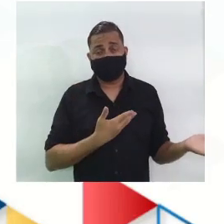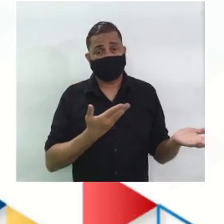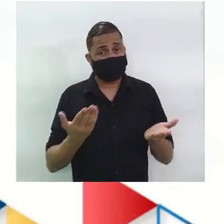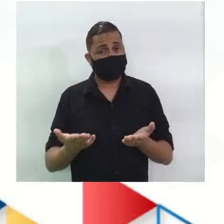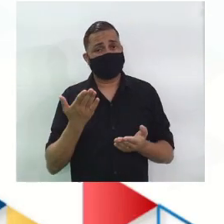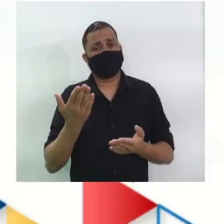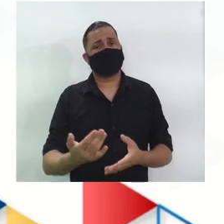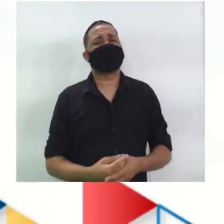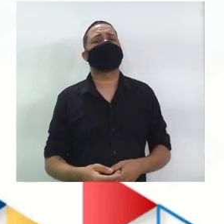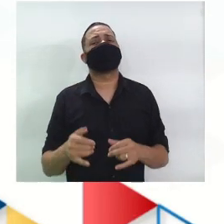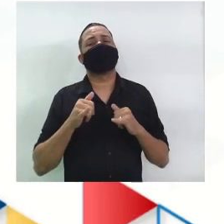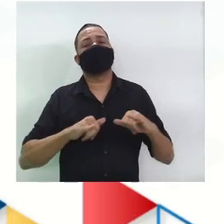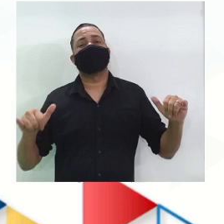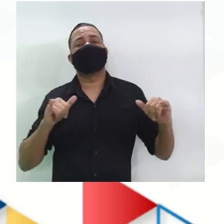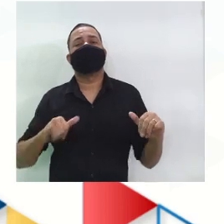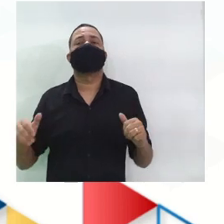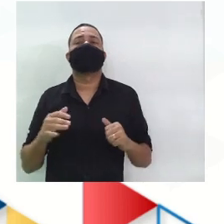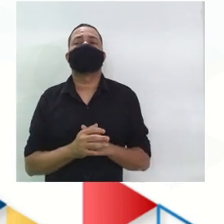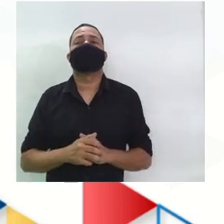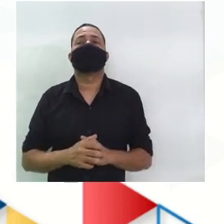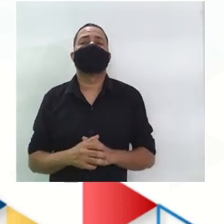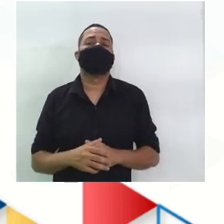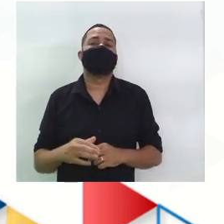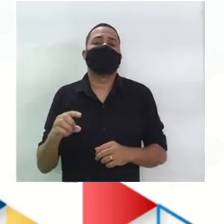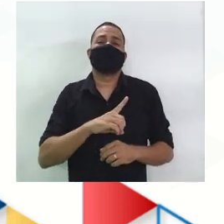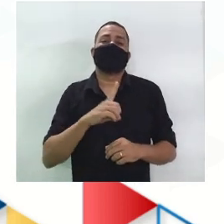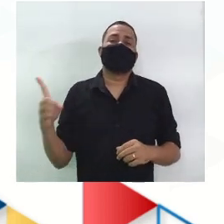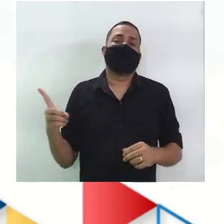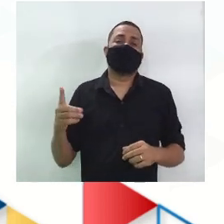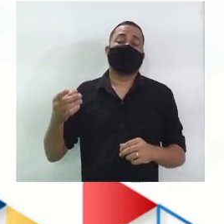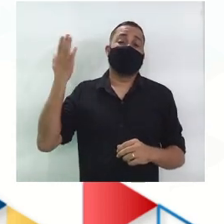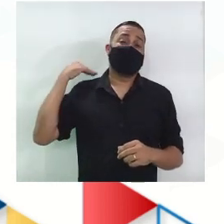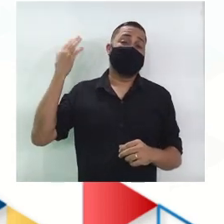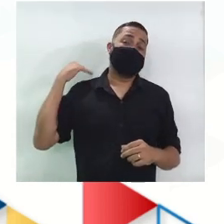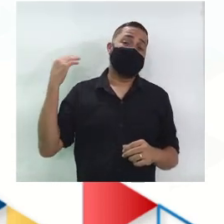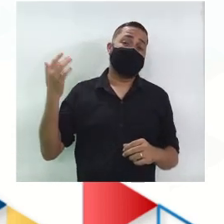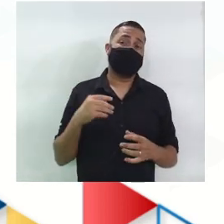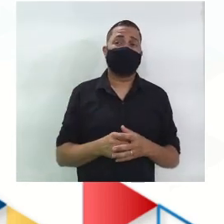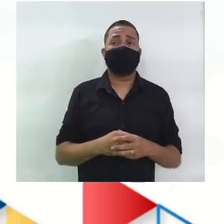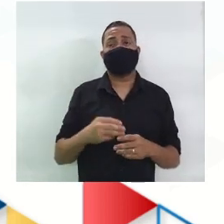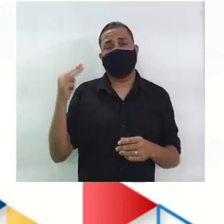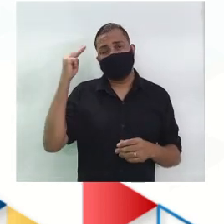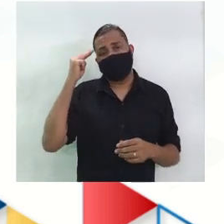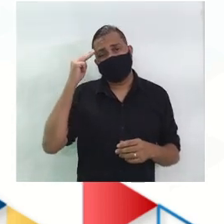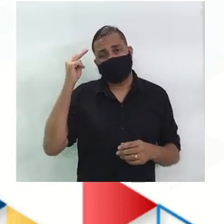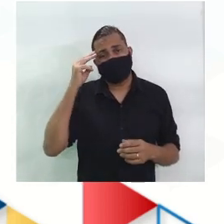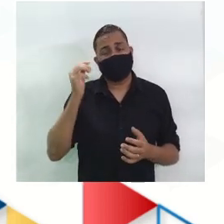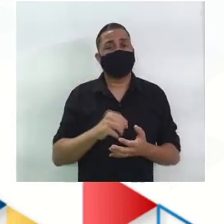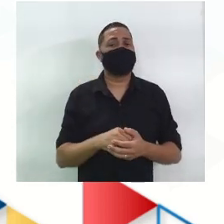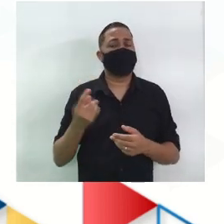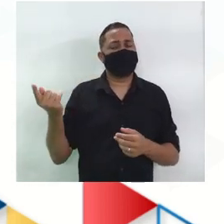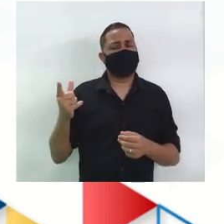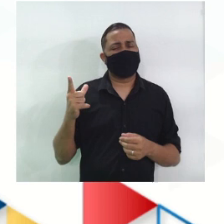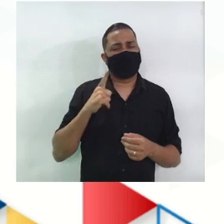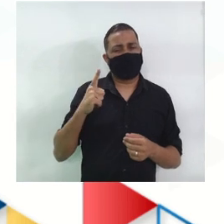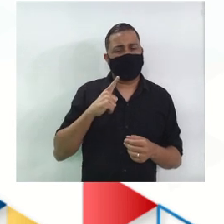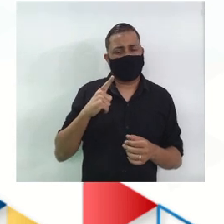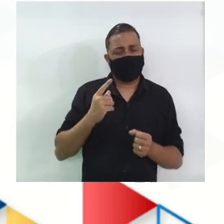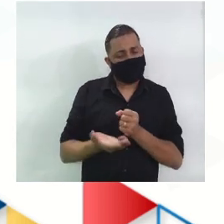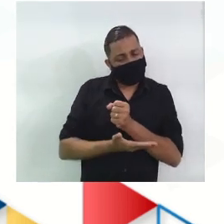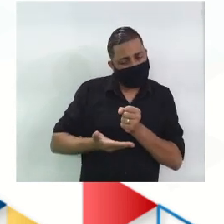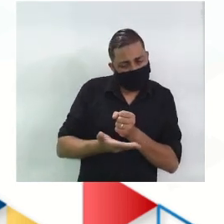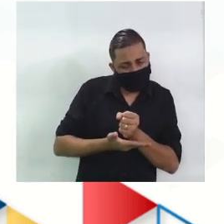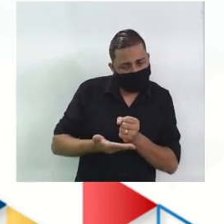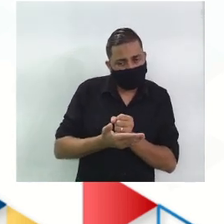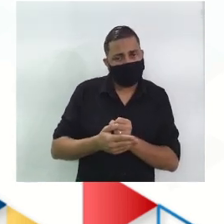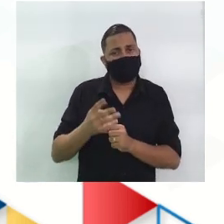vocês esta informação, data de uma época imemorial, pois se baseia na coleção de